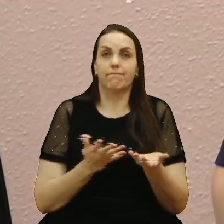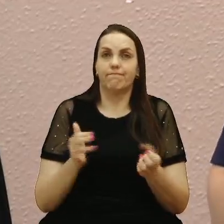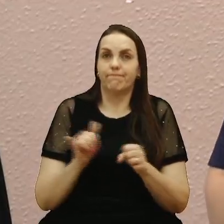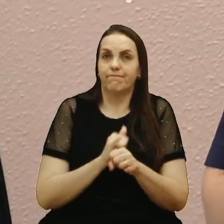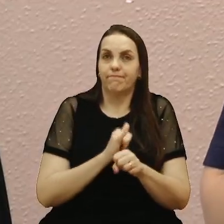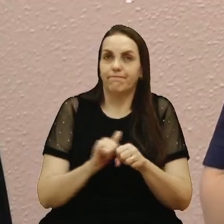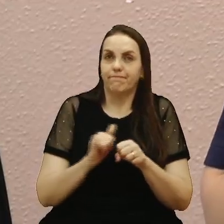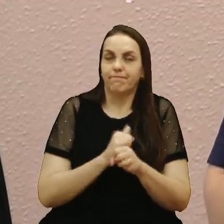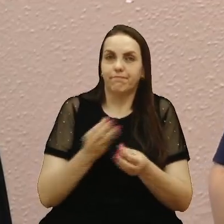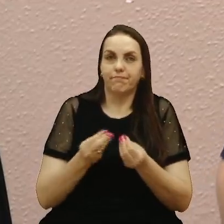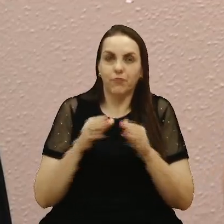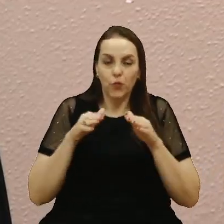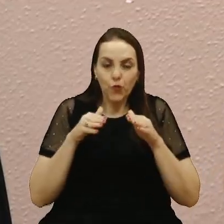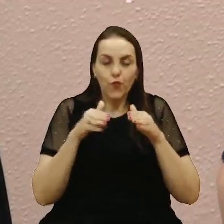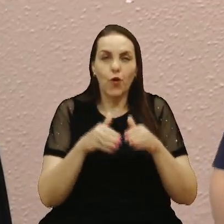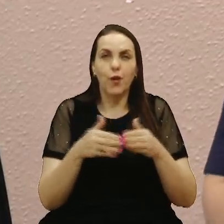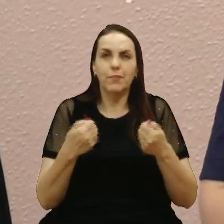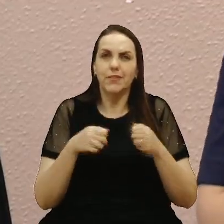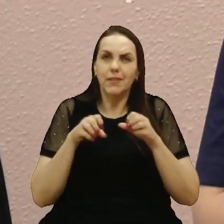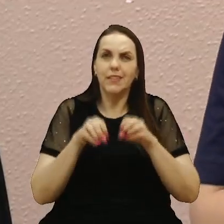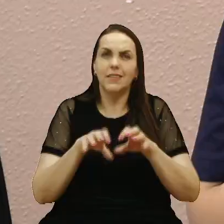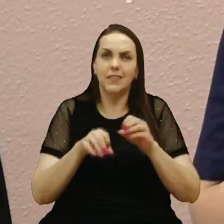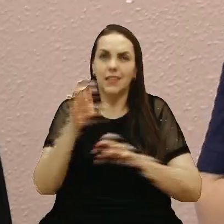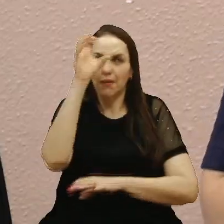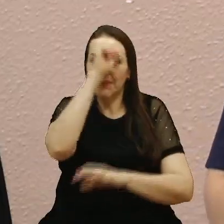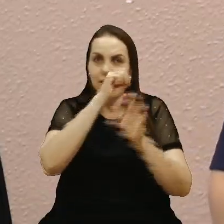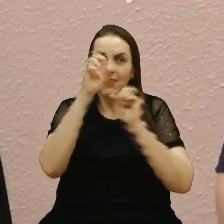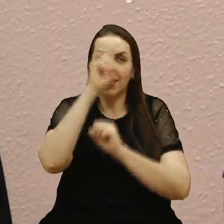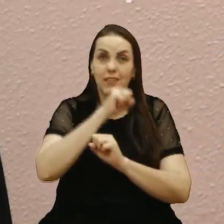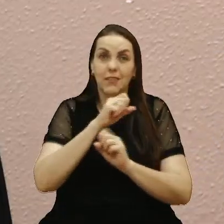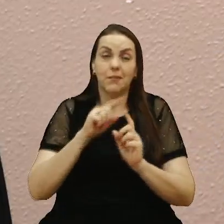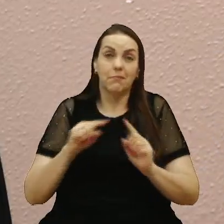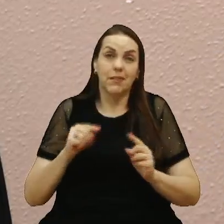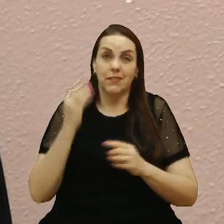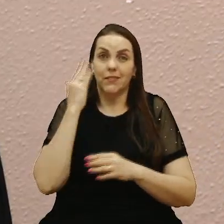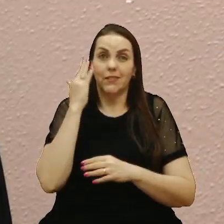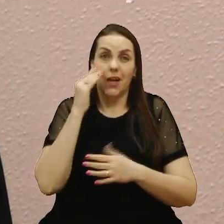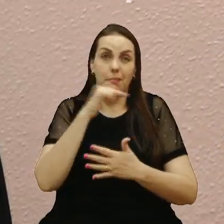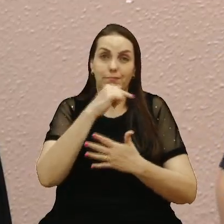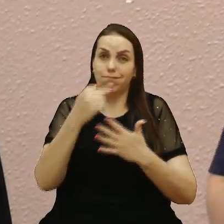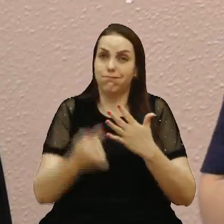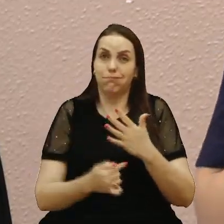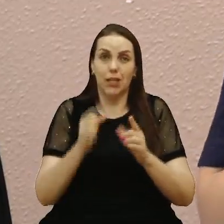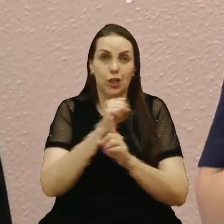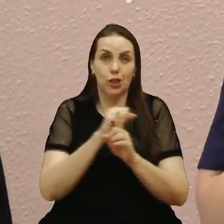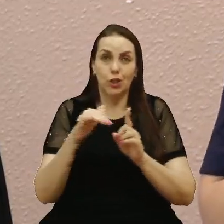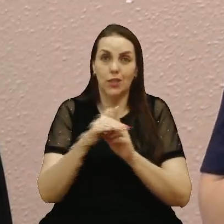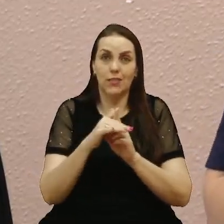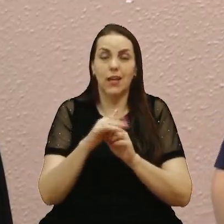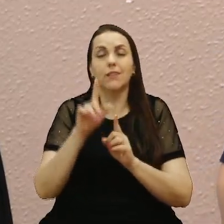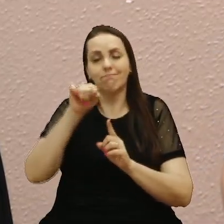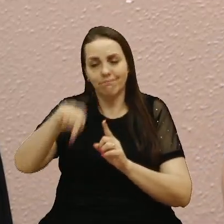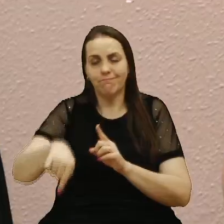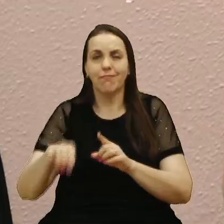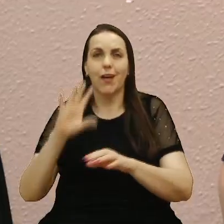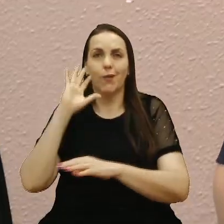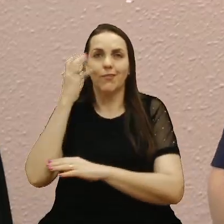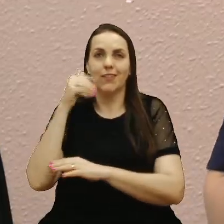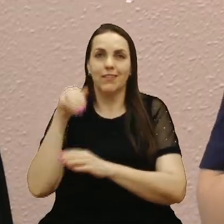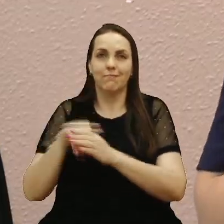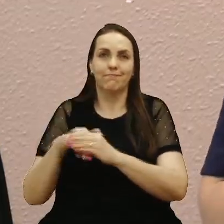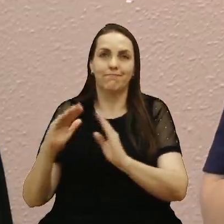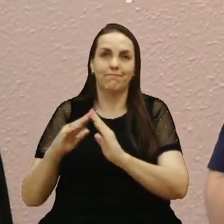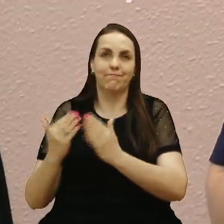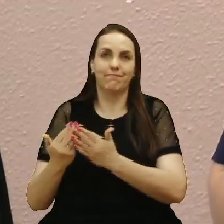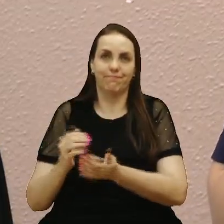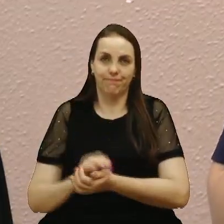que, na verdade, o foco deveria ser o ensino e a aprendizagem. Mas a gente sabe que todas as questões sociais respingam na escola. Então, que a gente possa, sim,